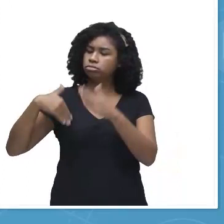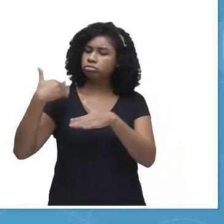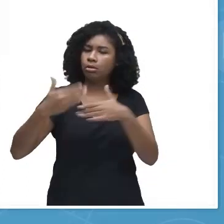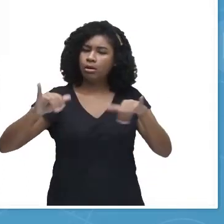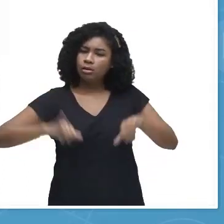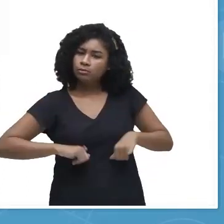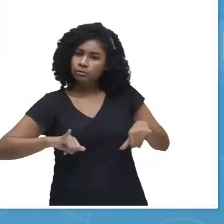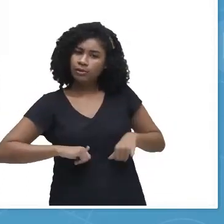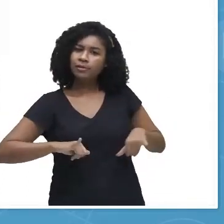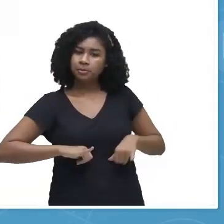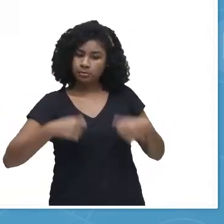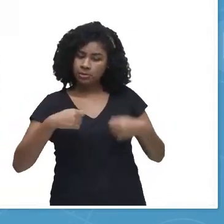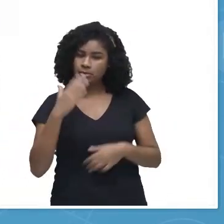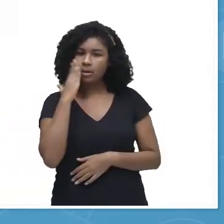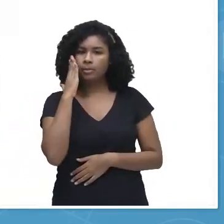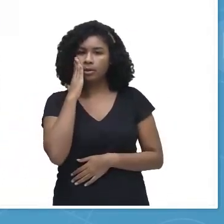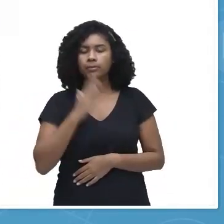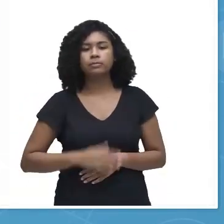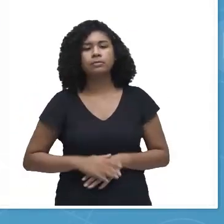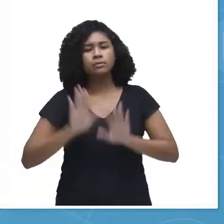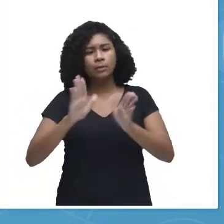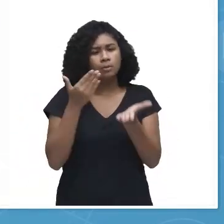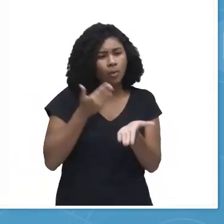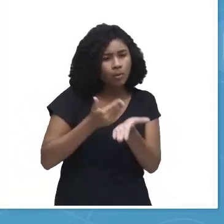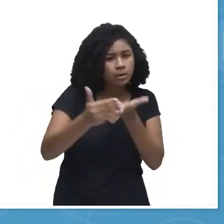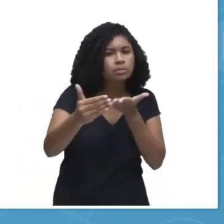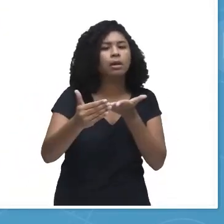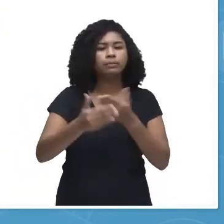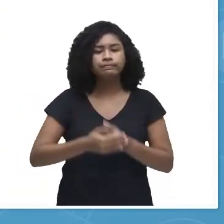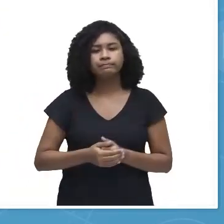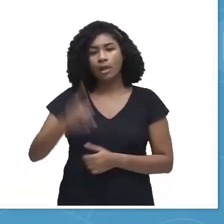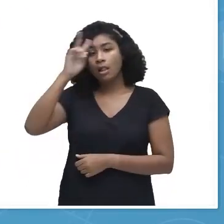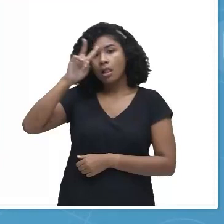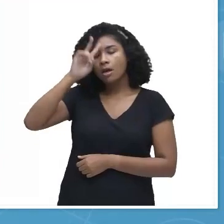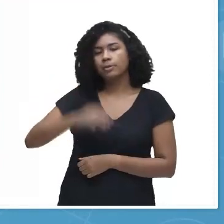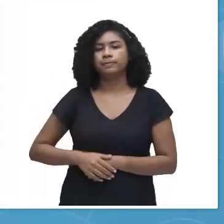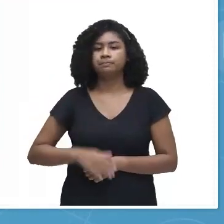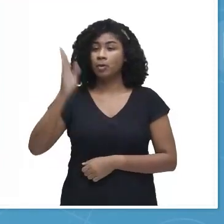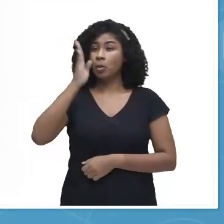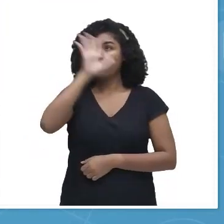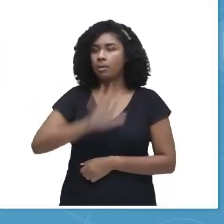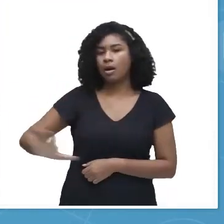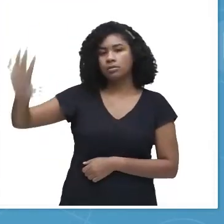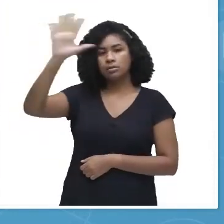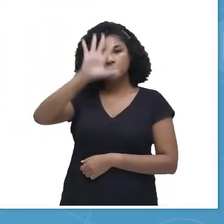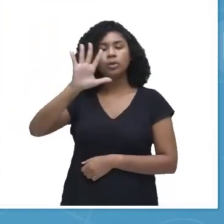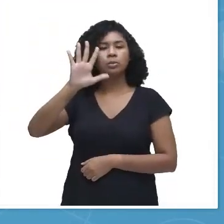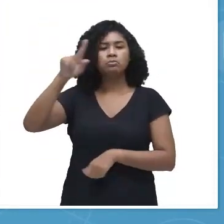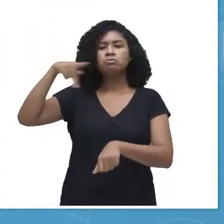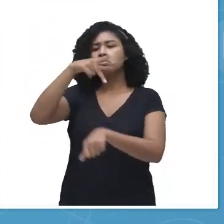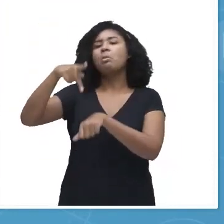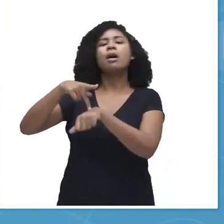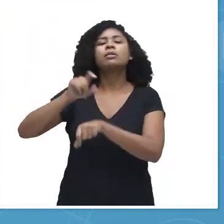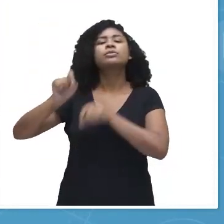história. Para começar, é importante que a gente relembrar que o Brasil foi um país escravocrata. O que significa,